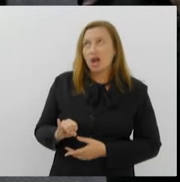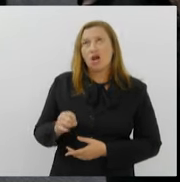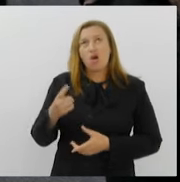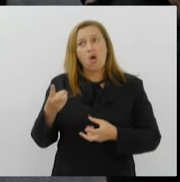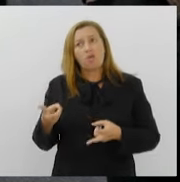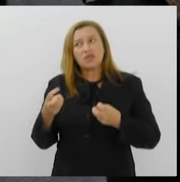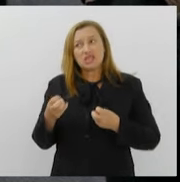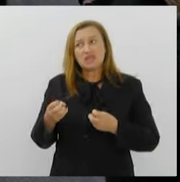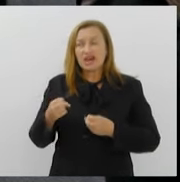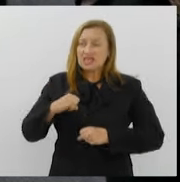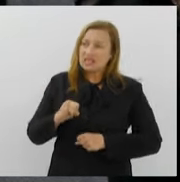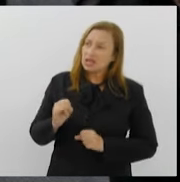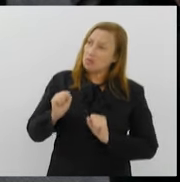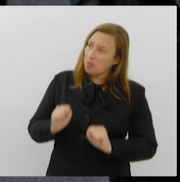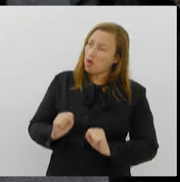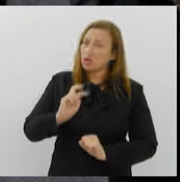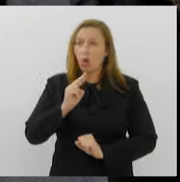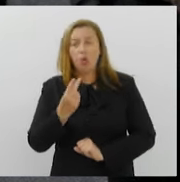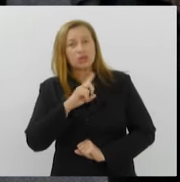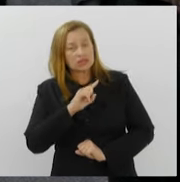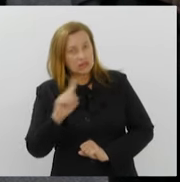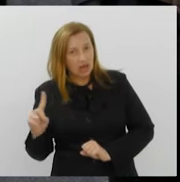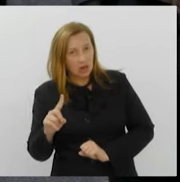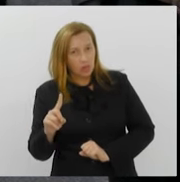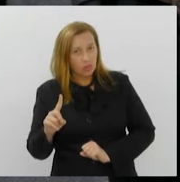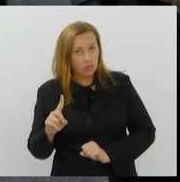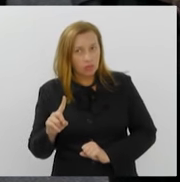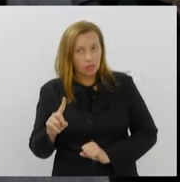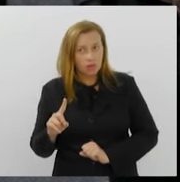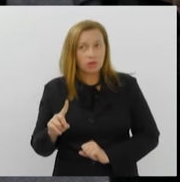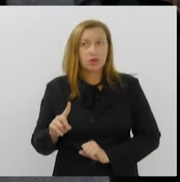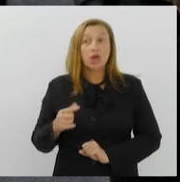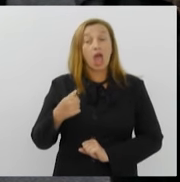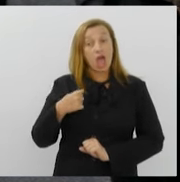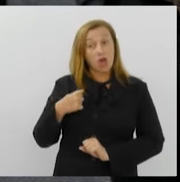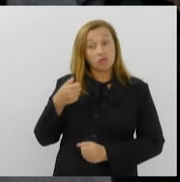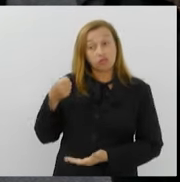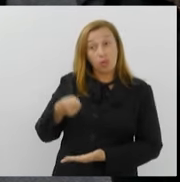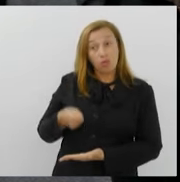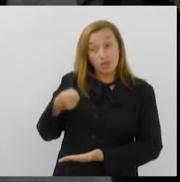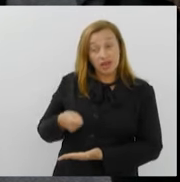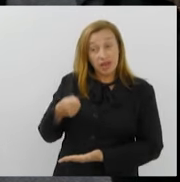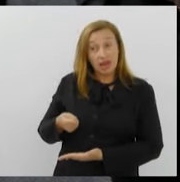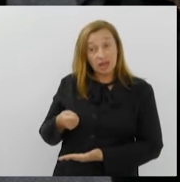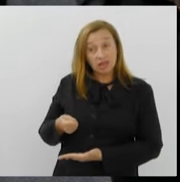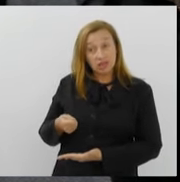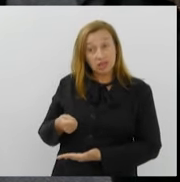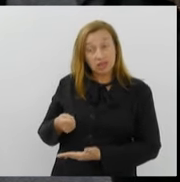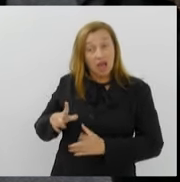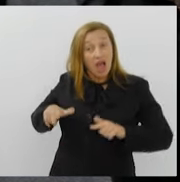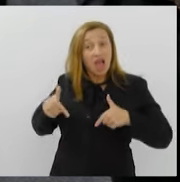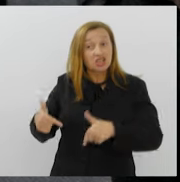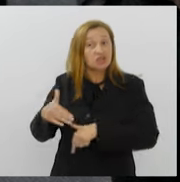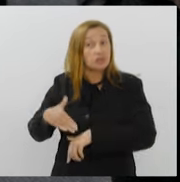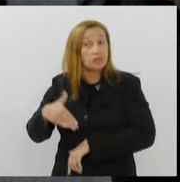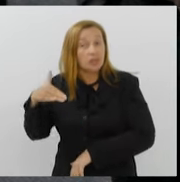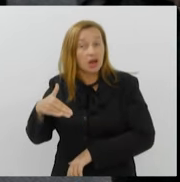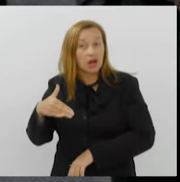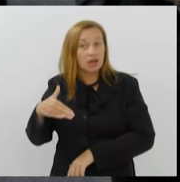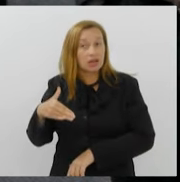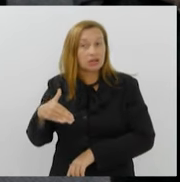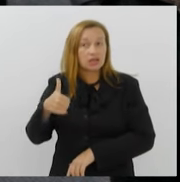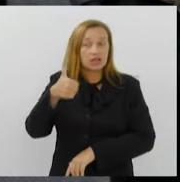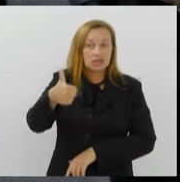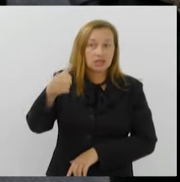capacidade ou não temos capacidade, legitimidade ou não temos legitimidade, eu vou ser obrigado a ser mais positivista ainda e trazer o 180